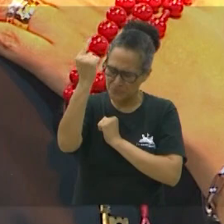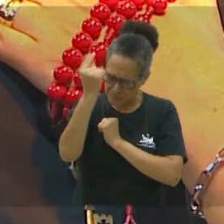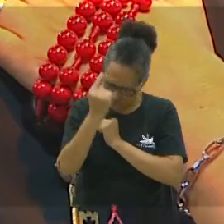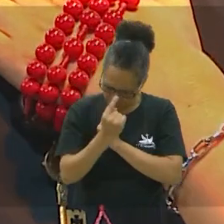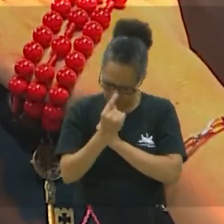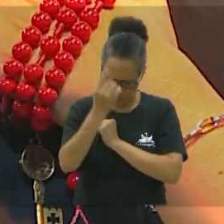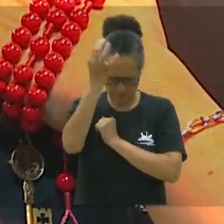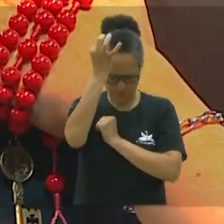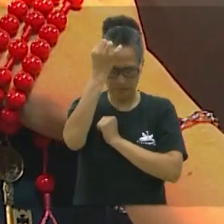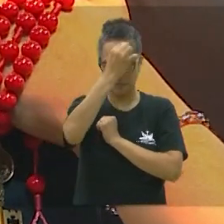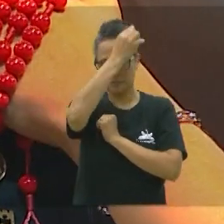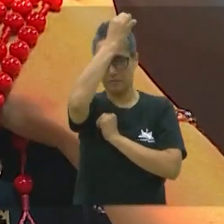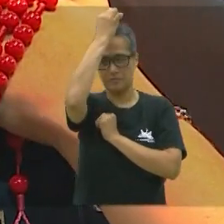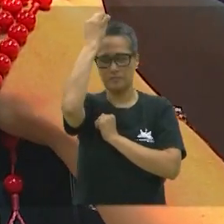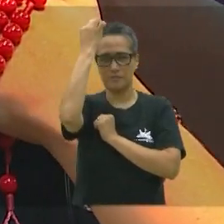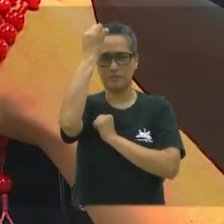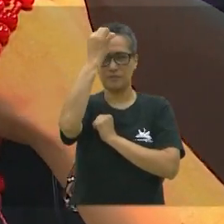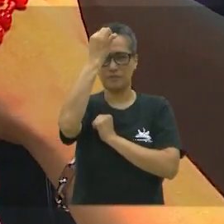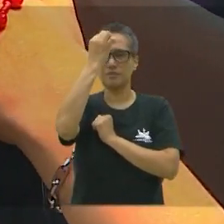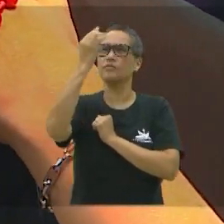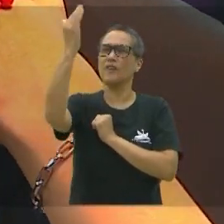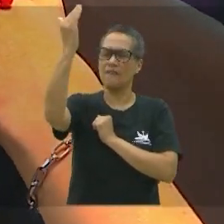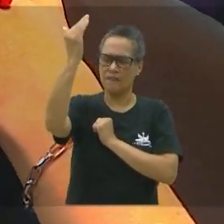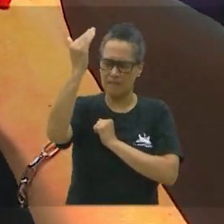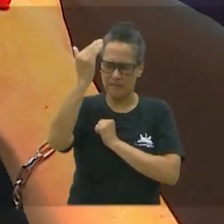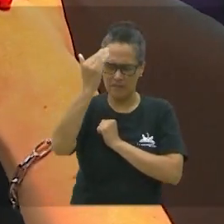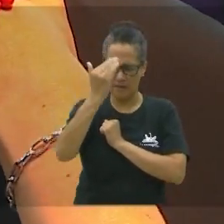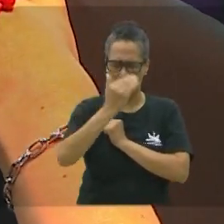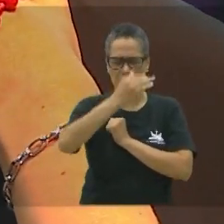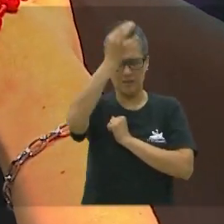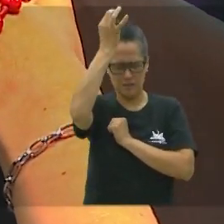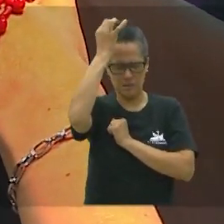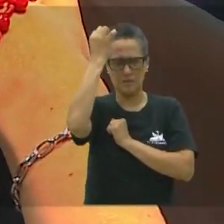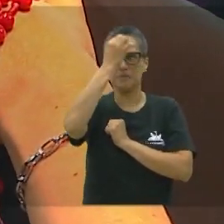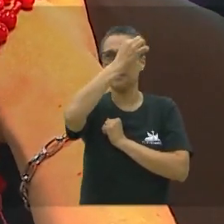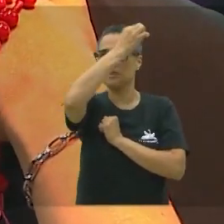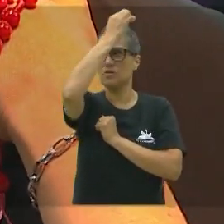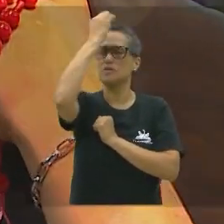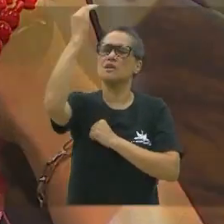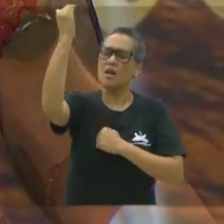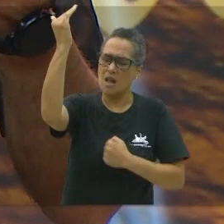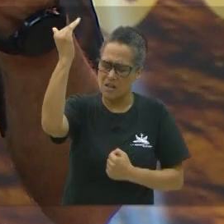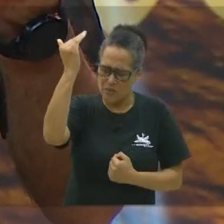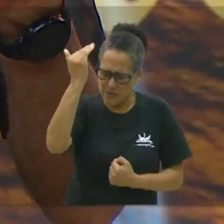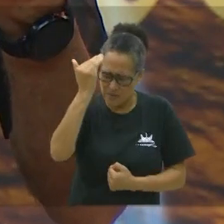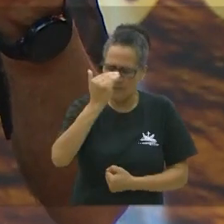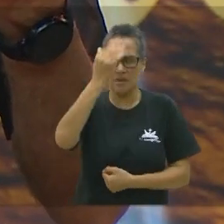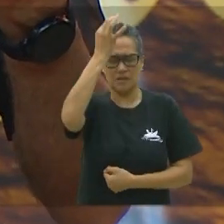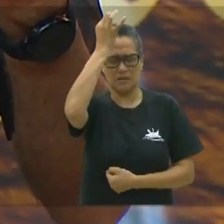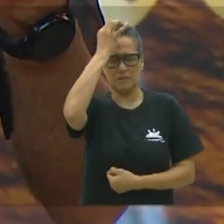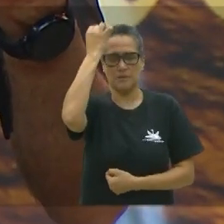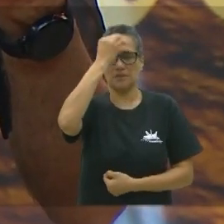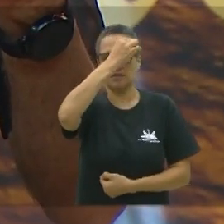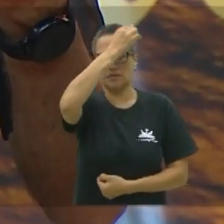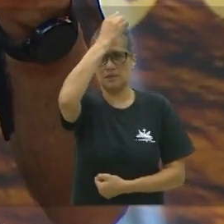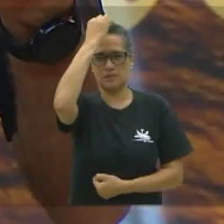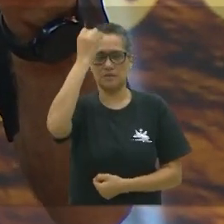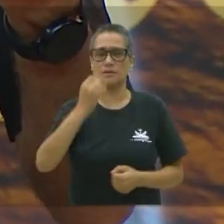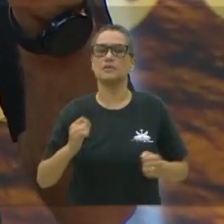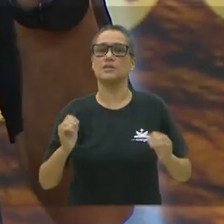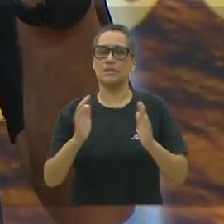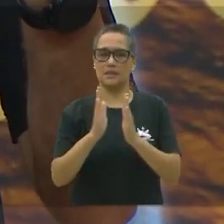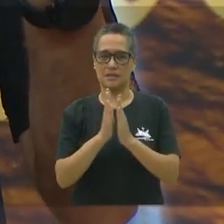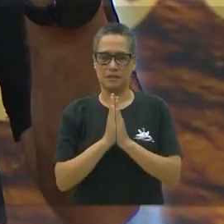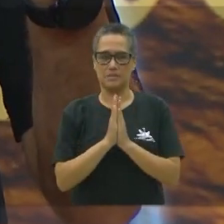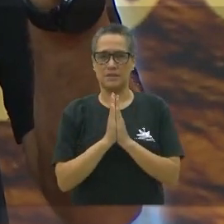Espírito Santo, vem Espírito, vem Espírito Santo, vem Espírito Santo, vem Espírito Santo, vem Espírito Santo. Amém,